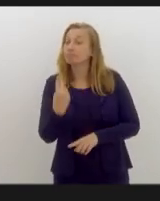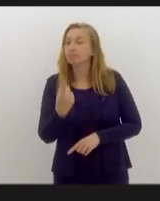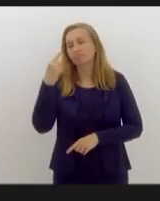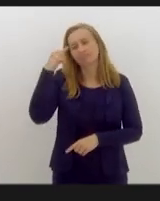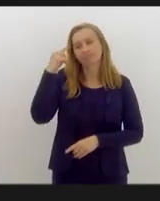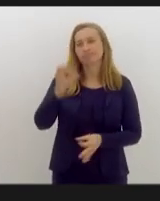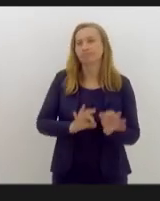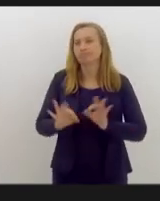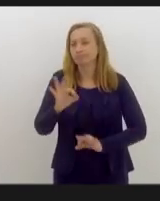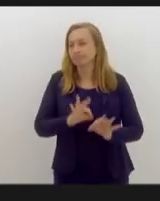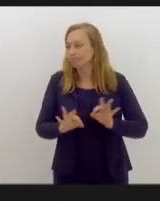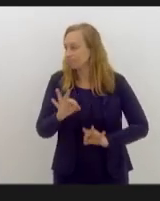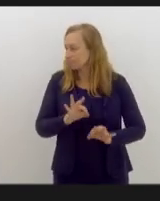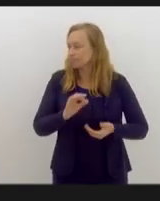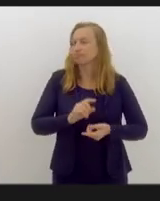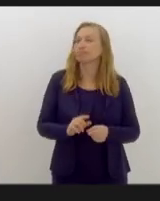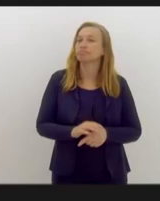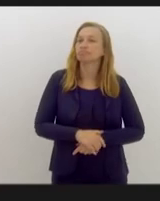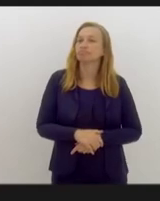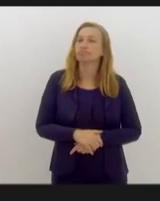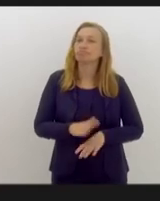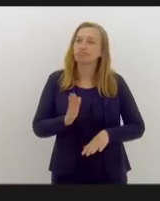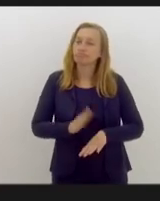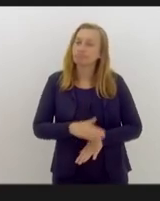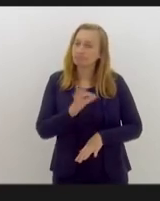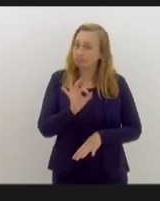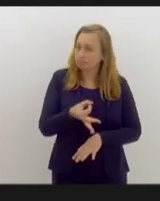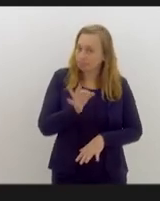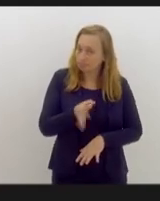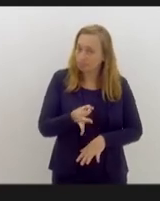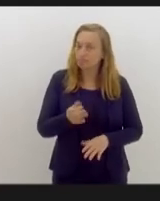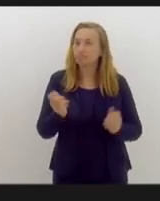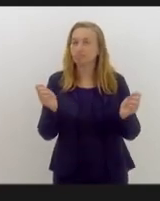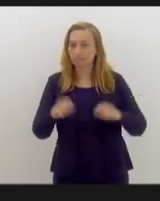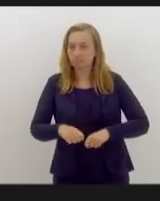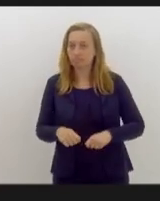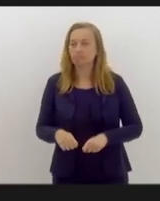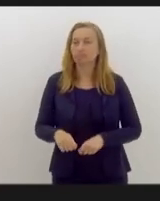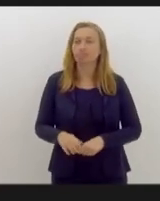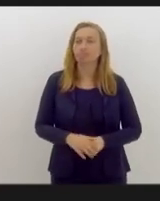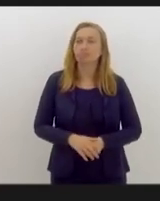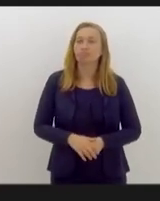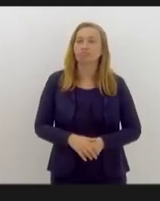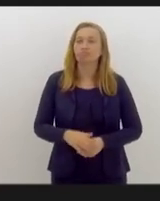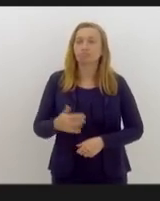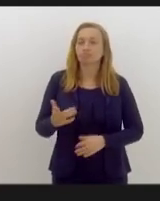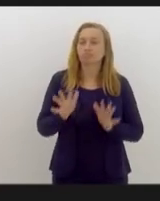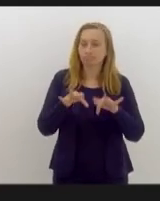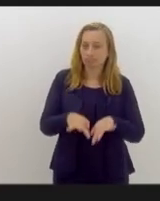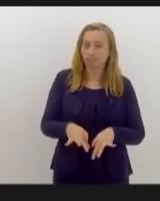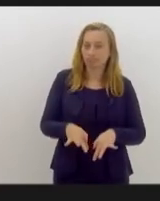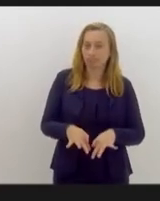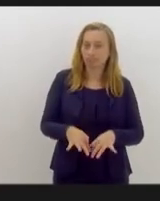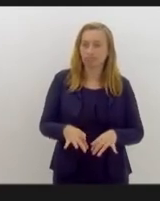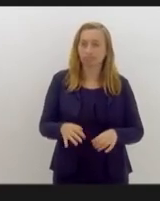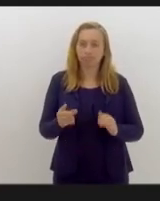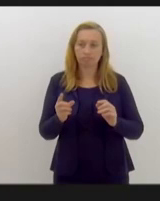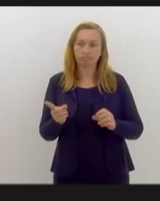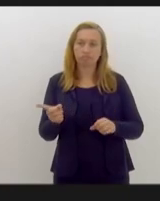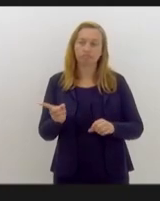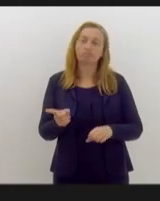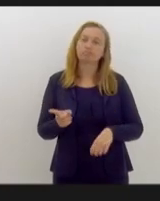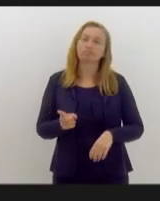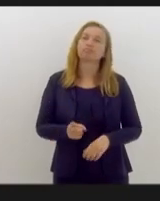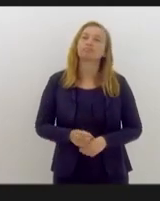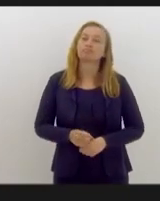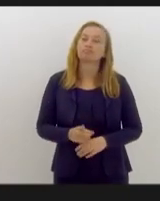num plano talvez mais concreto, com mais possibilidades factíveis da gente concluir o maior número de metas possível. Eu